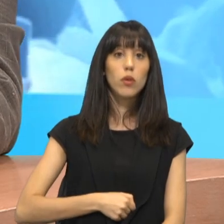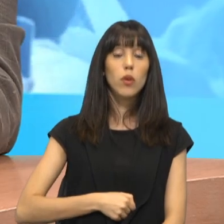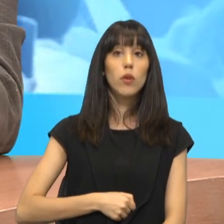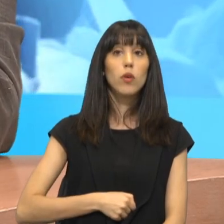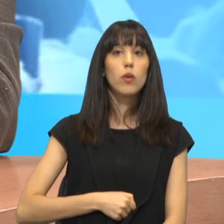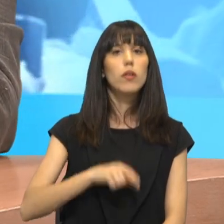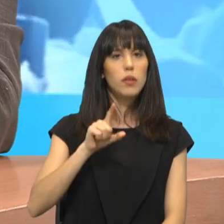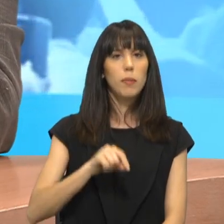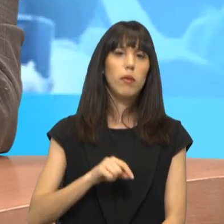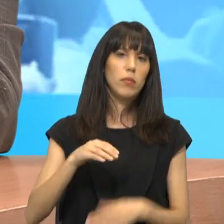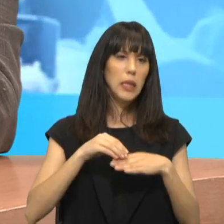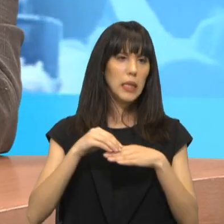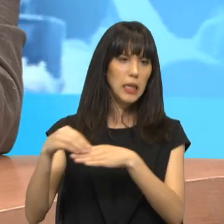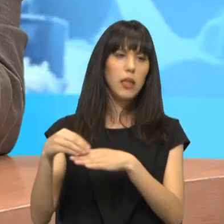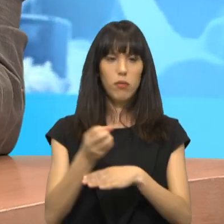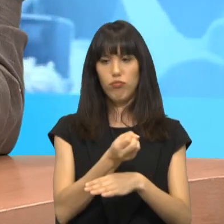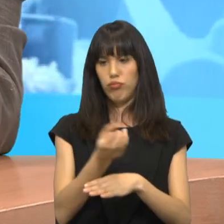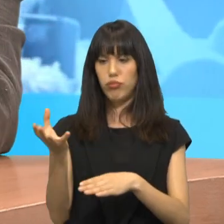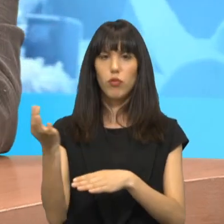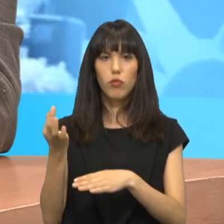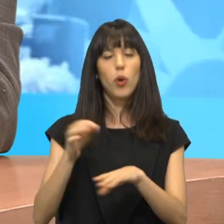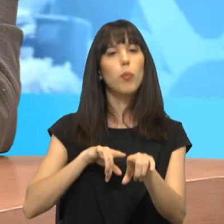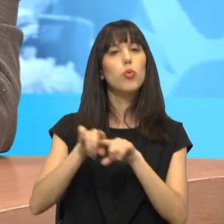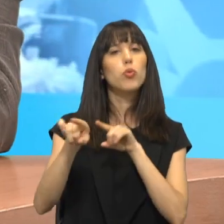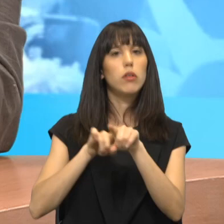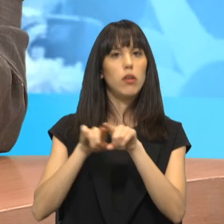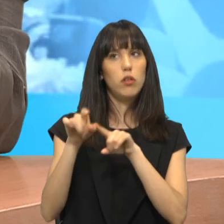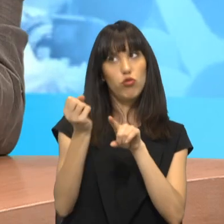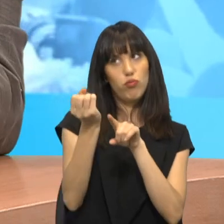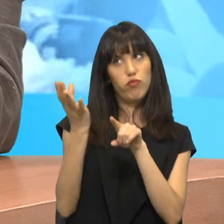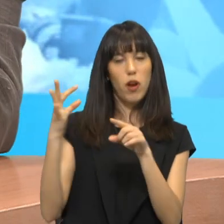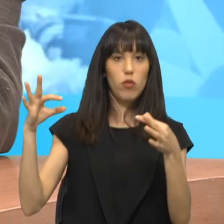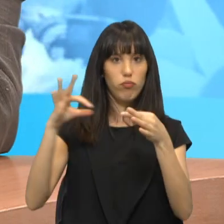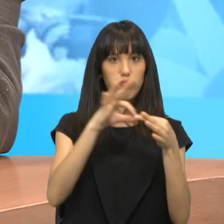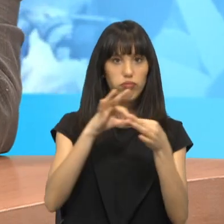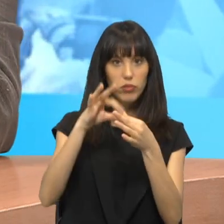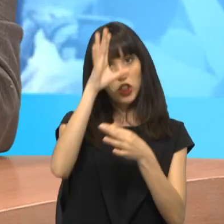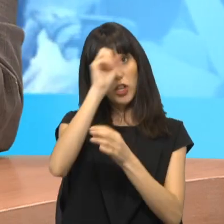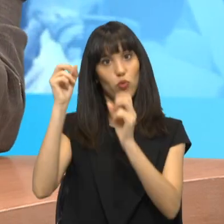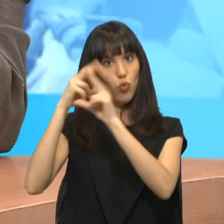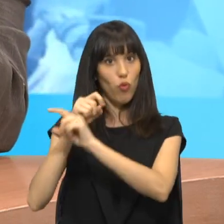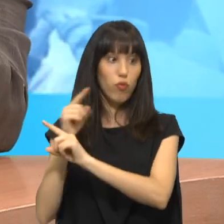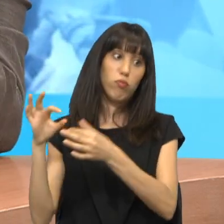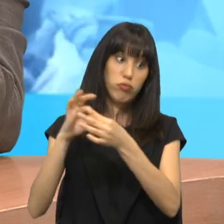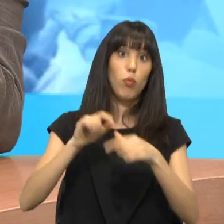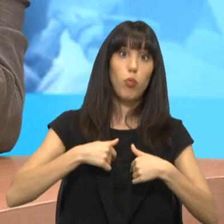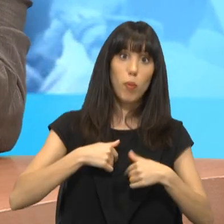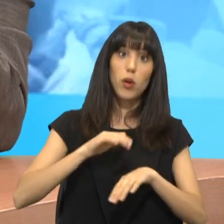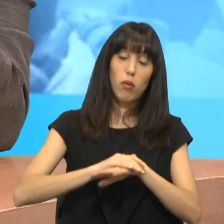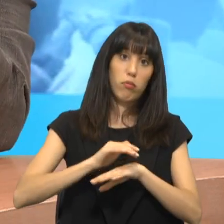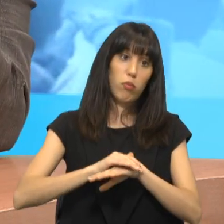também das lideranças e do pessoal político ligado à estrutura do Estado Novo também se confessava